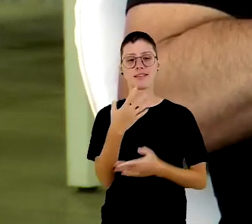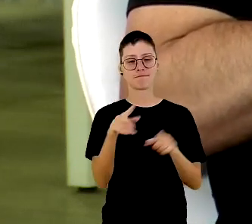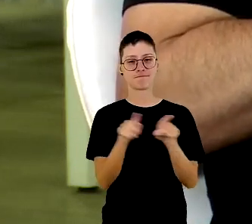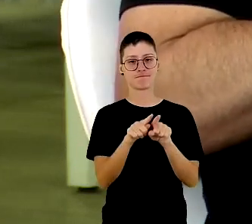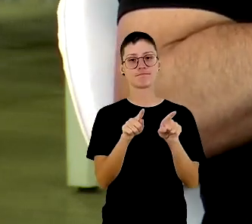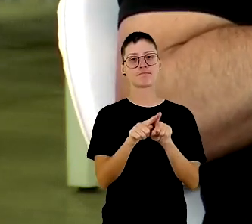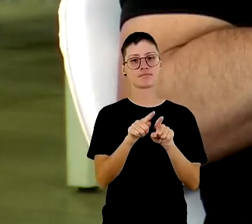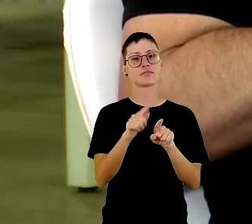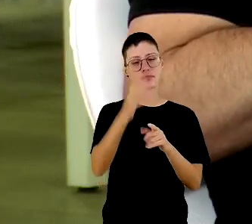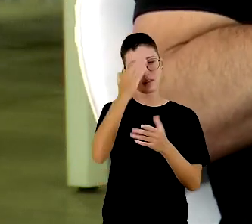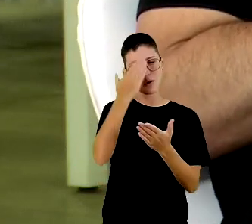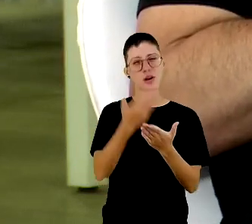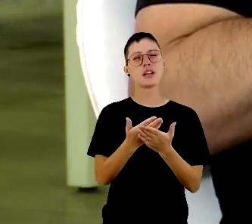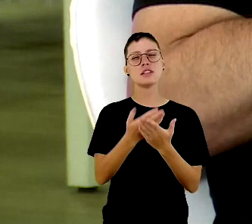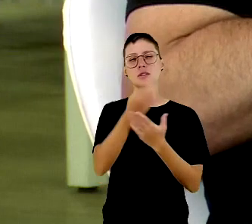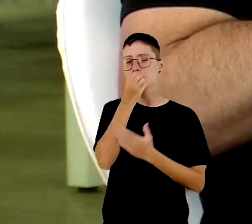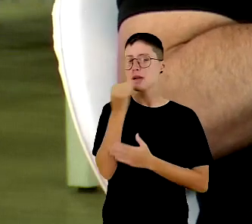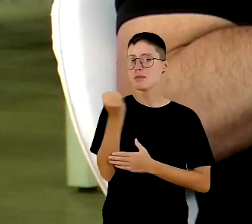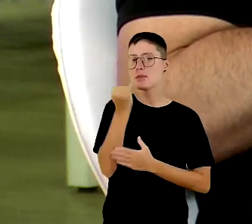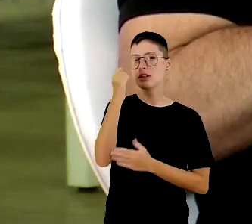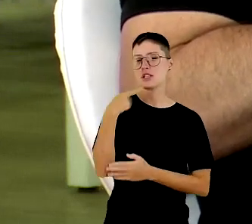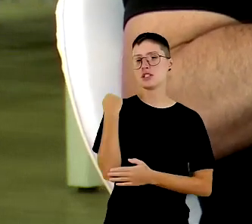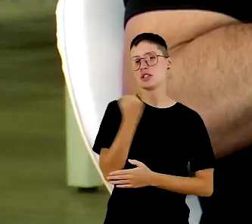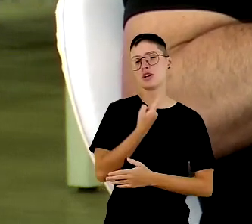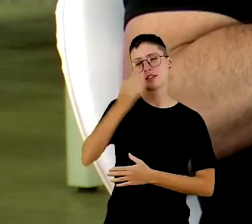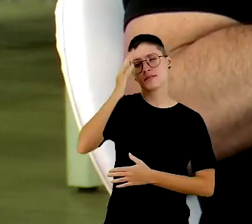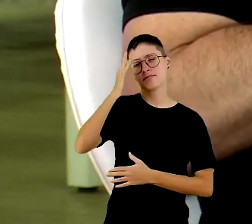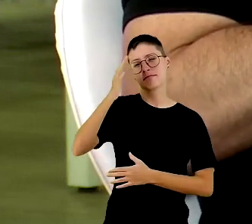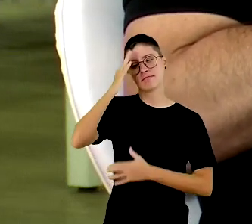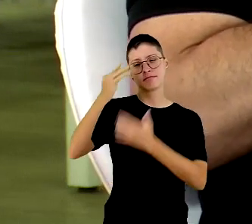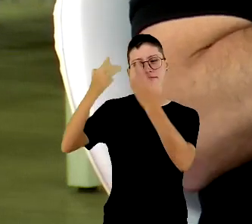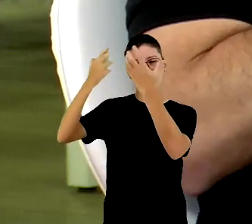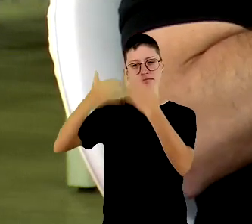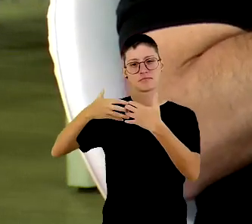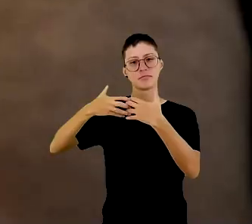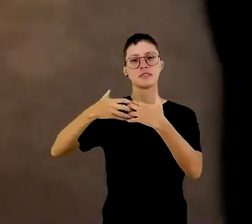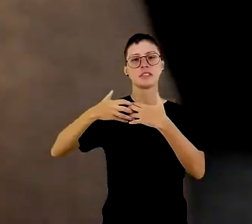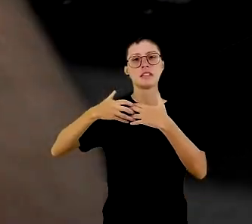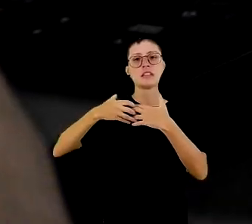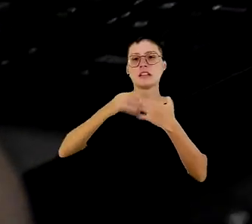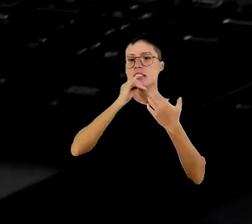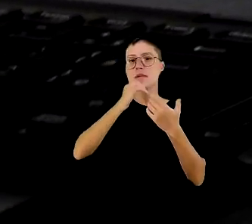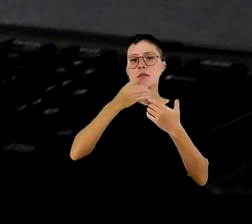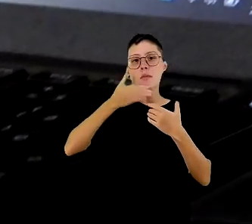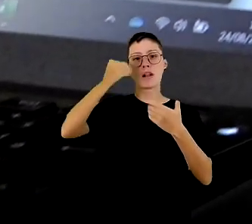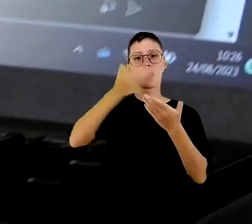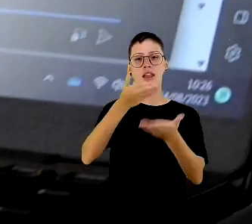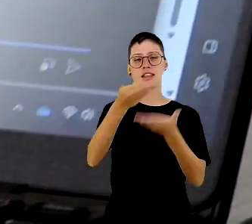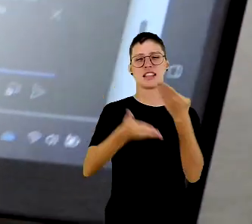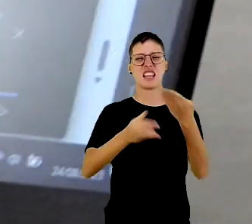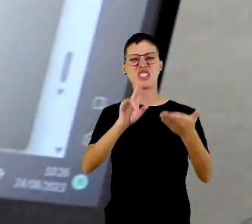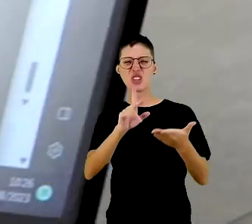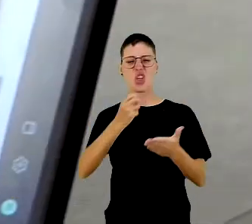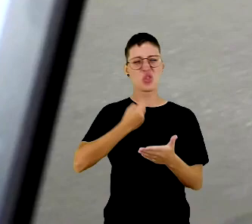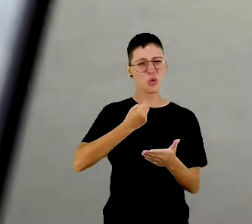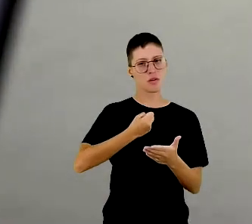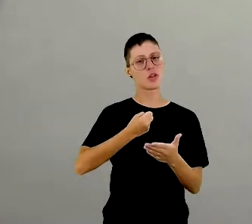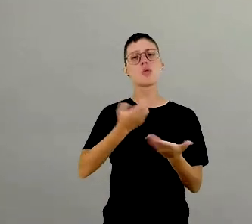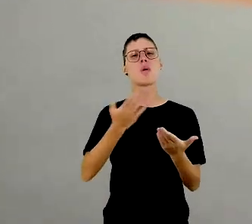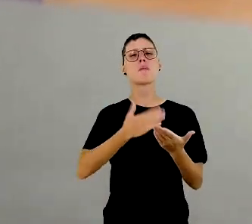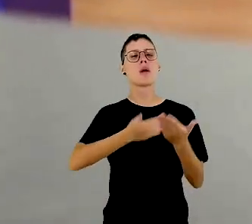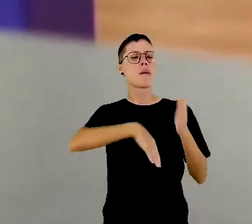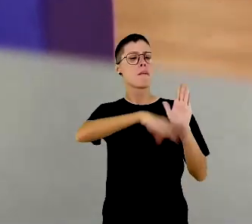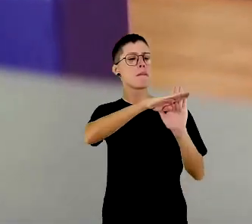tendência que é super importante a gente pensar, de novo, cada vez o cliente quer ser menos tratado como um número. né? Qual é o meu protocolo, qual é o meu